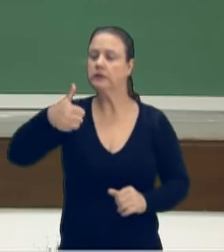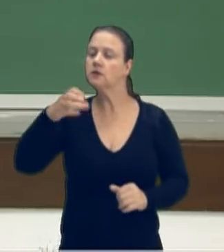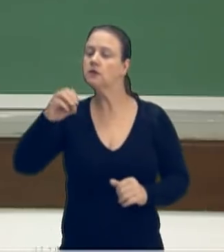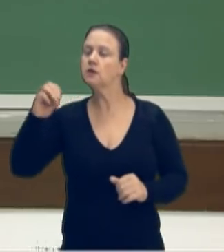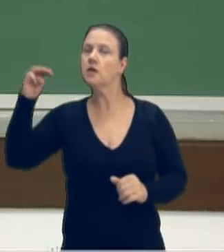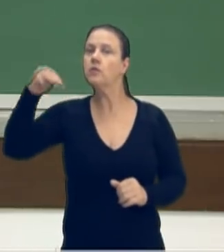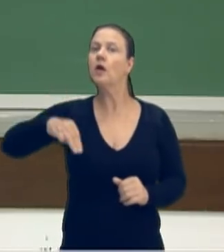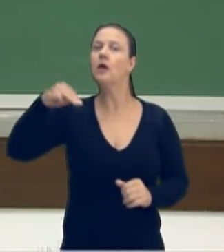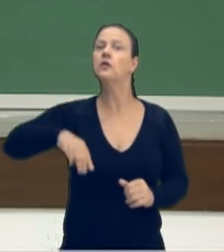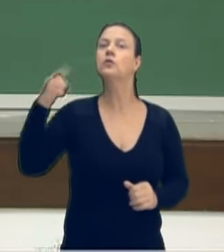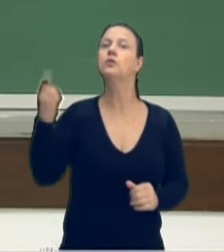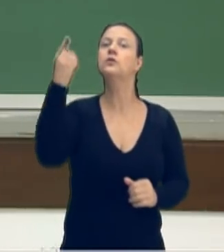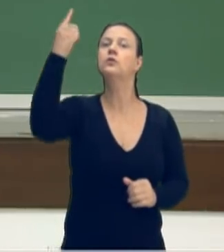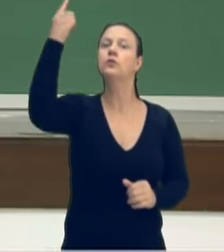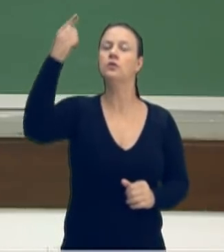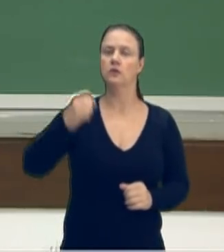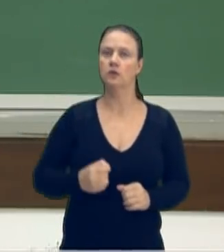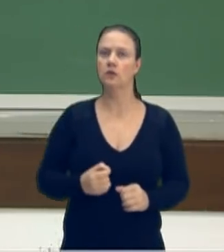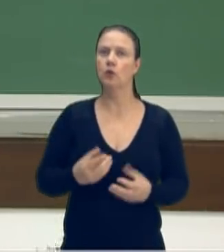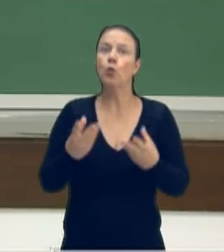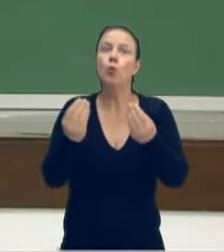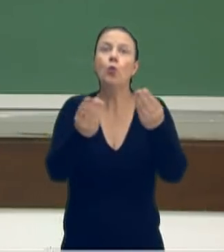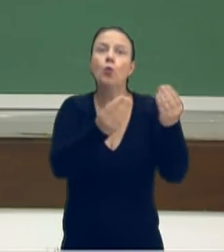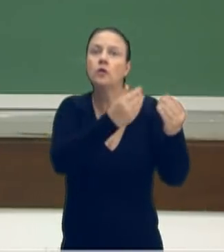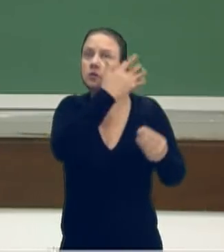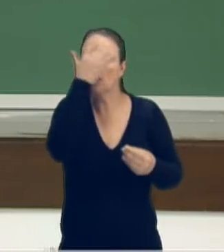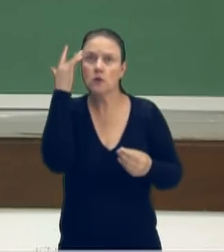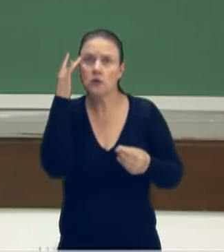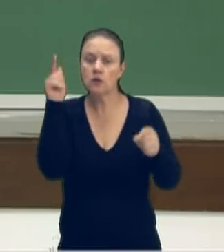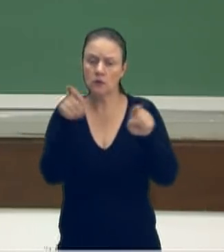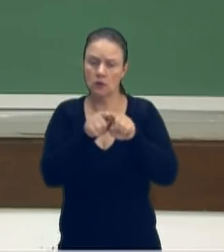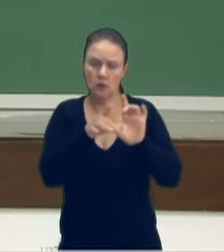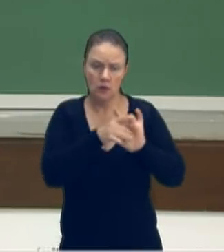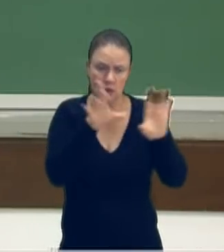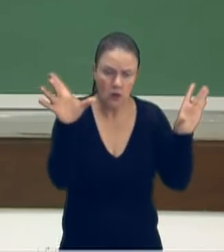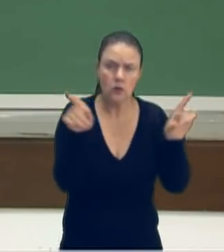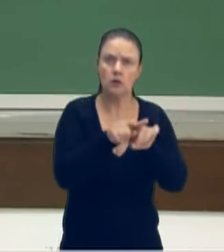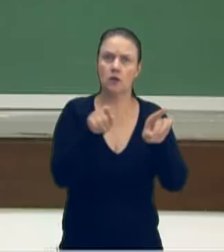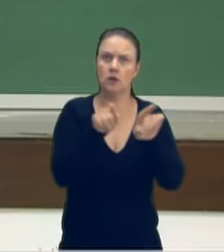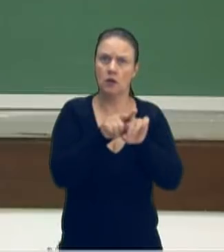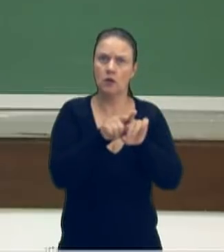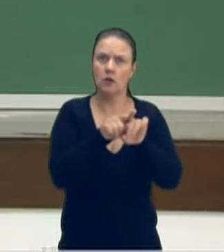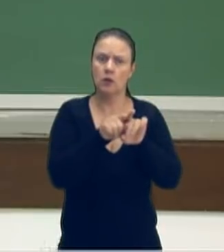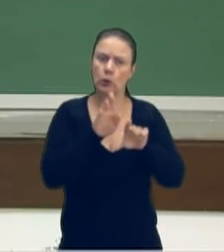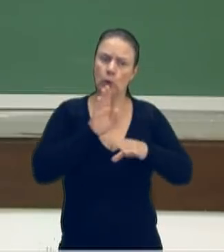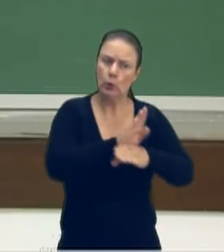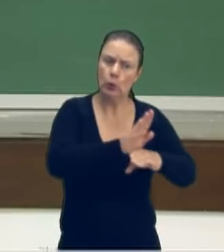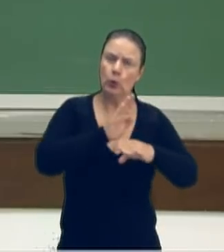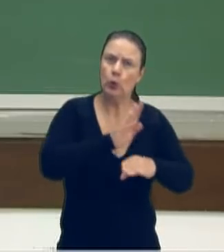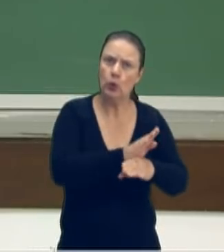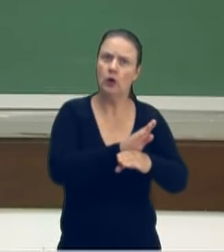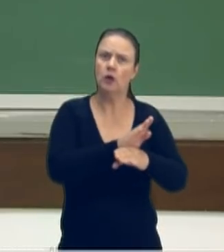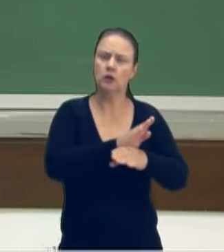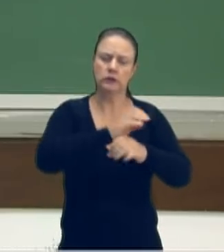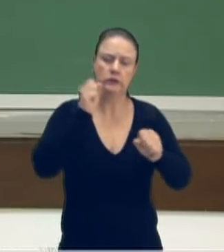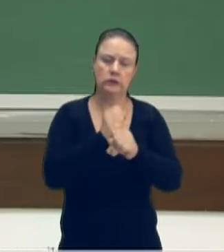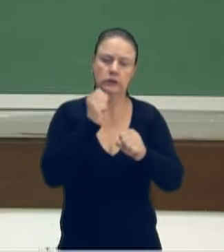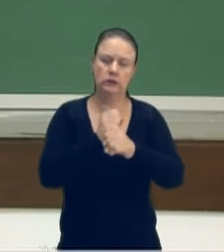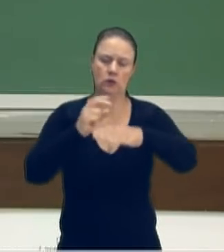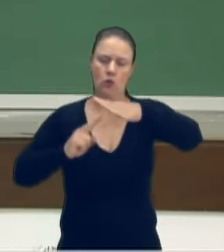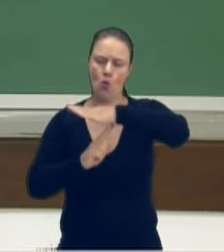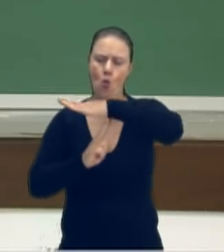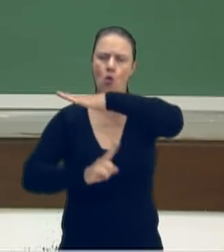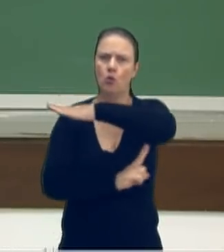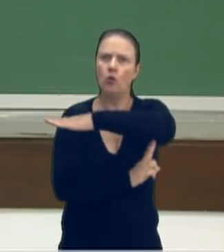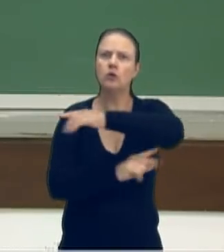só escravos? Não. Milhares de trabalhadores livres também participavam das construções de palácios, pontes, enfim,